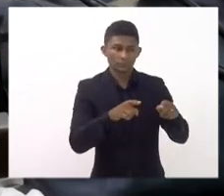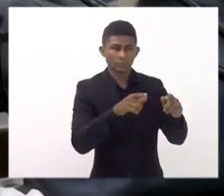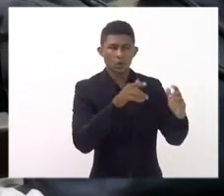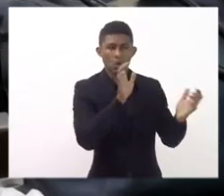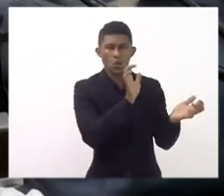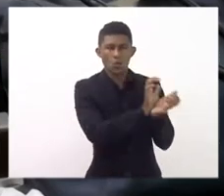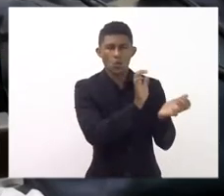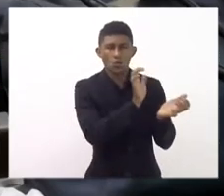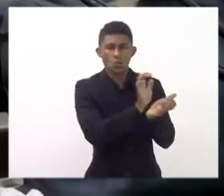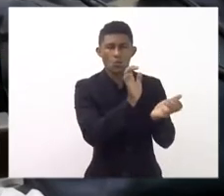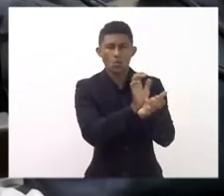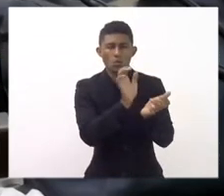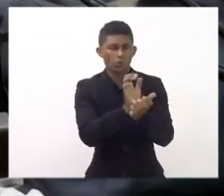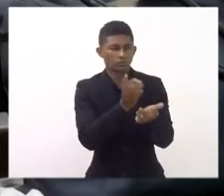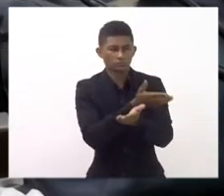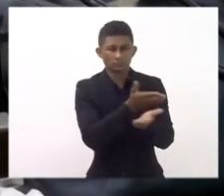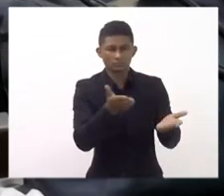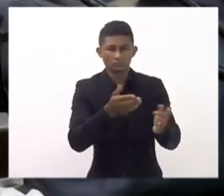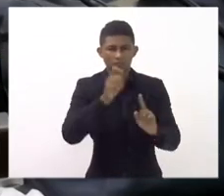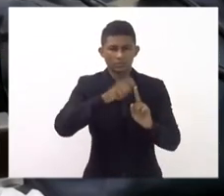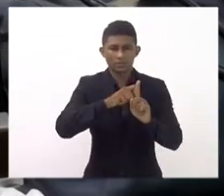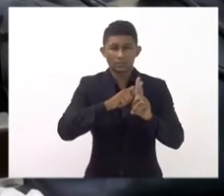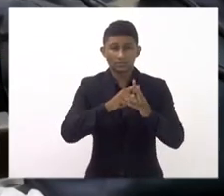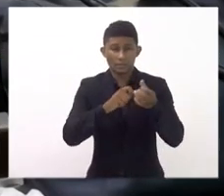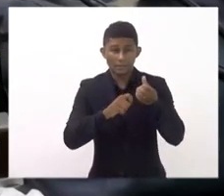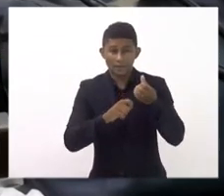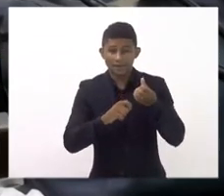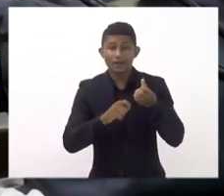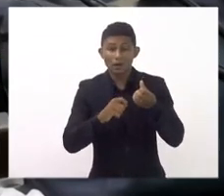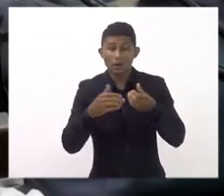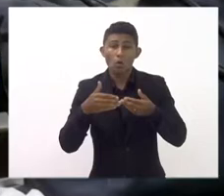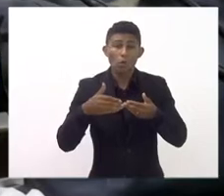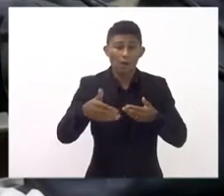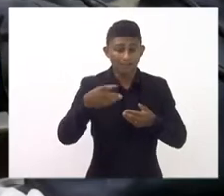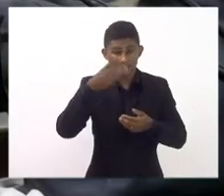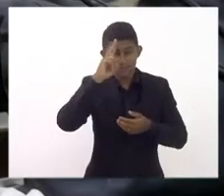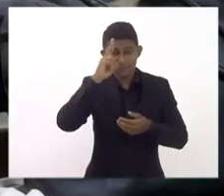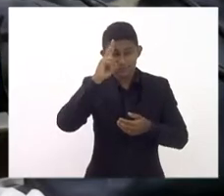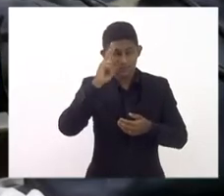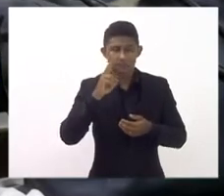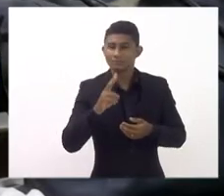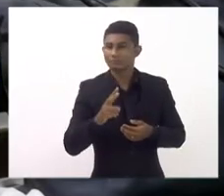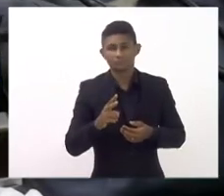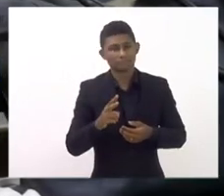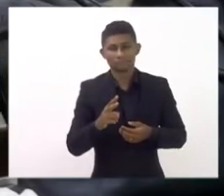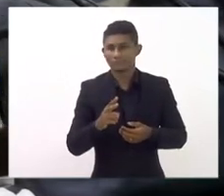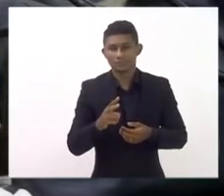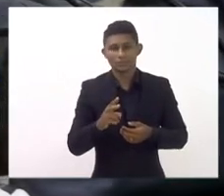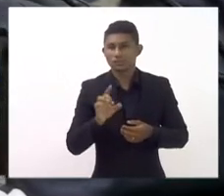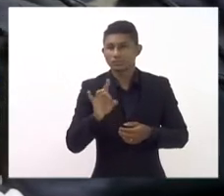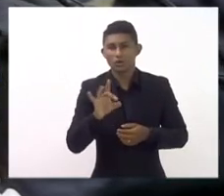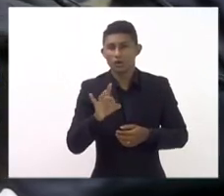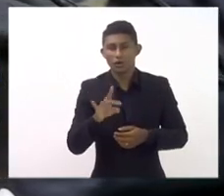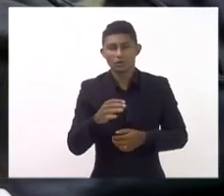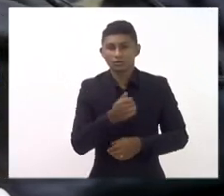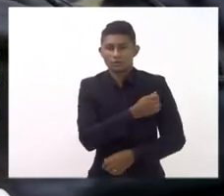aberto para o próximo semestre, que se inicia agora na segunda-feira. 64.